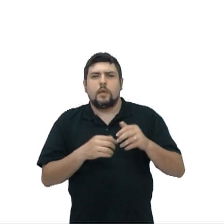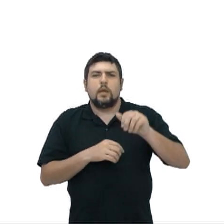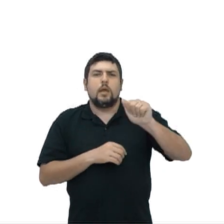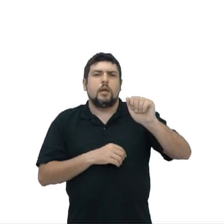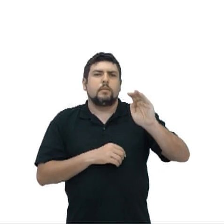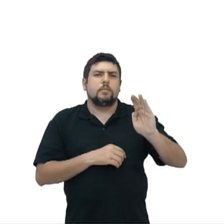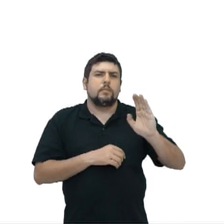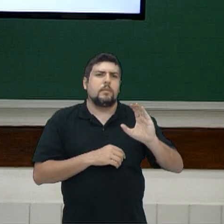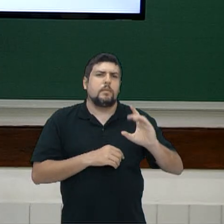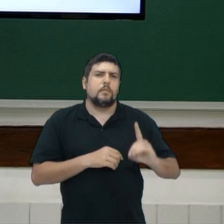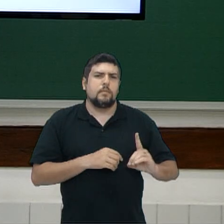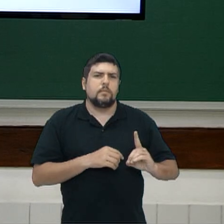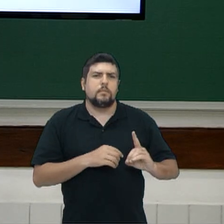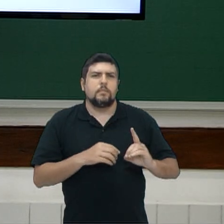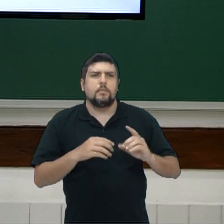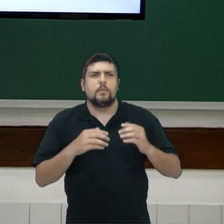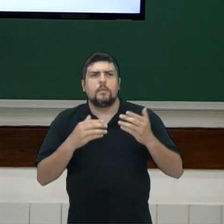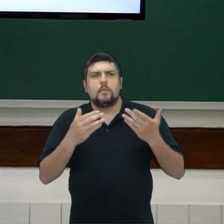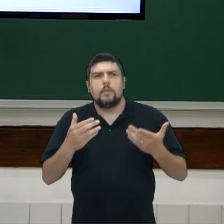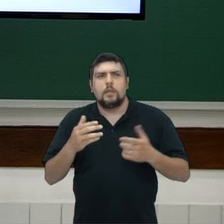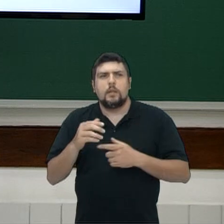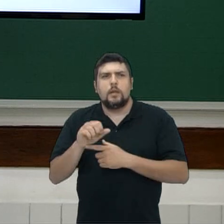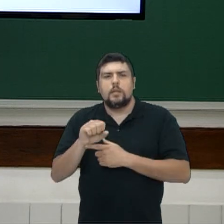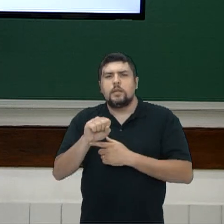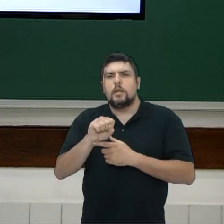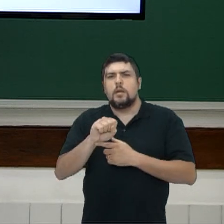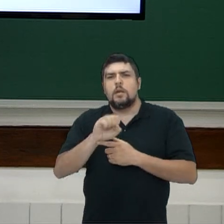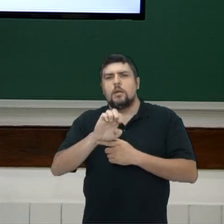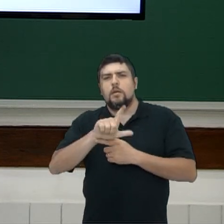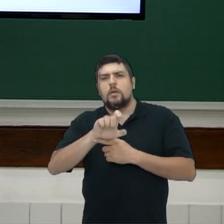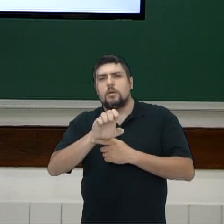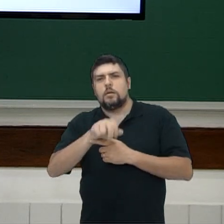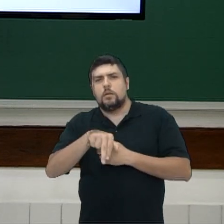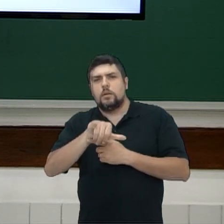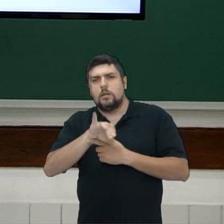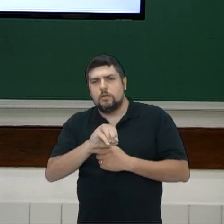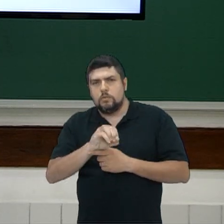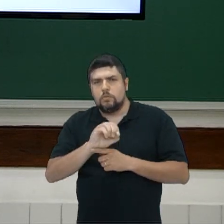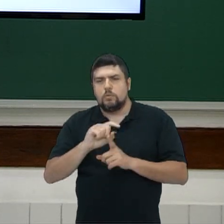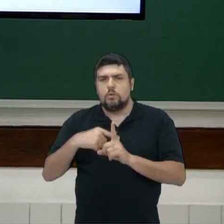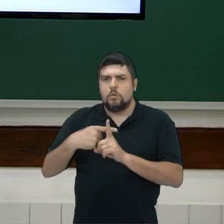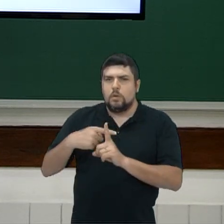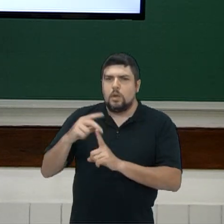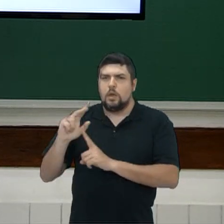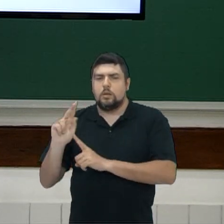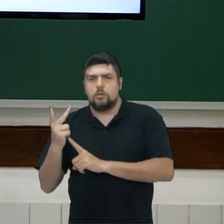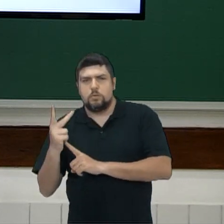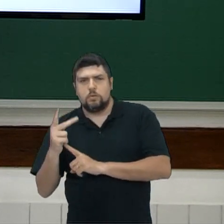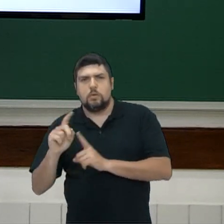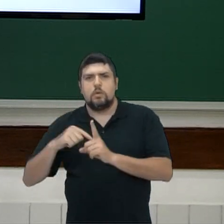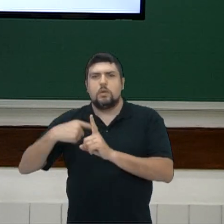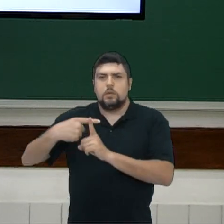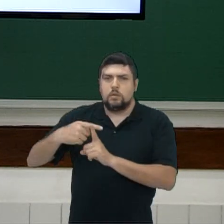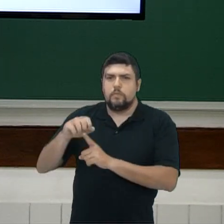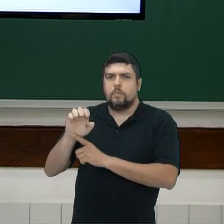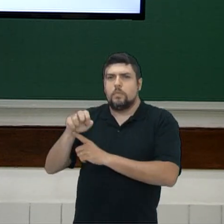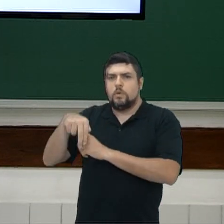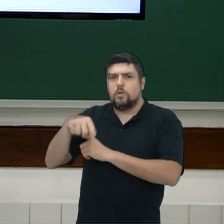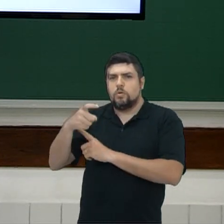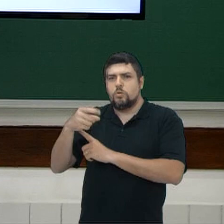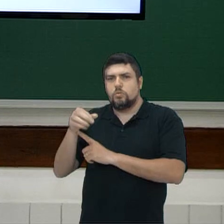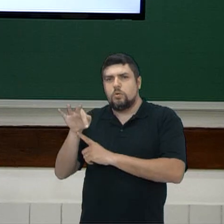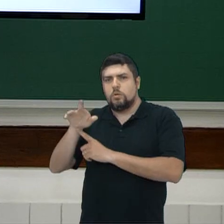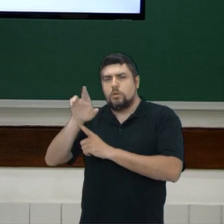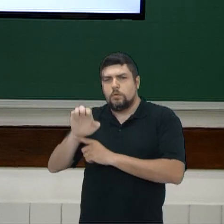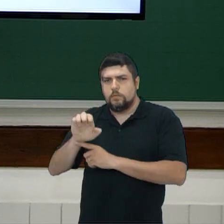fórmulas. Então você vai fazer a ligação do selênio com o hidrogênio e do enxofre também com o